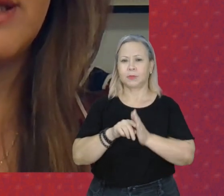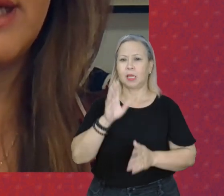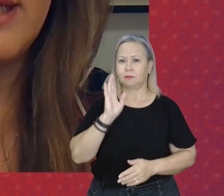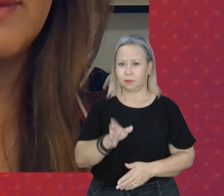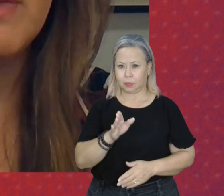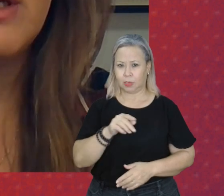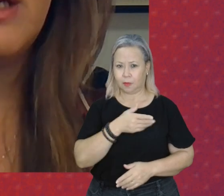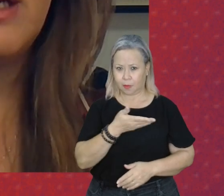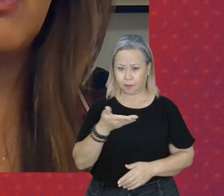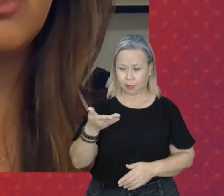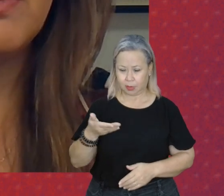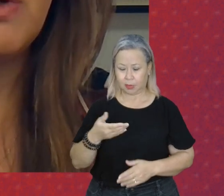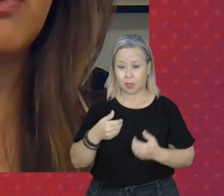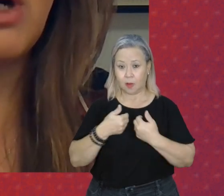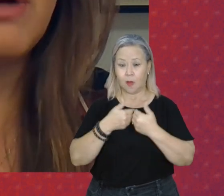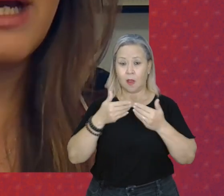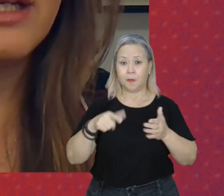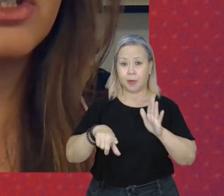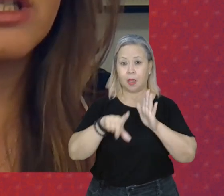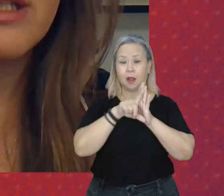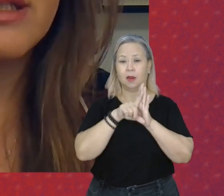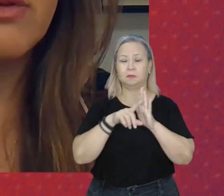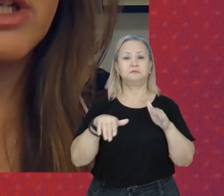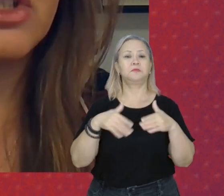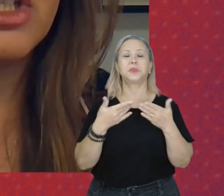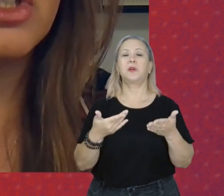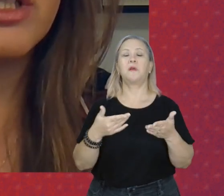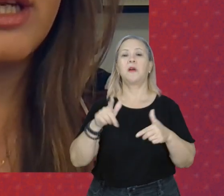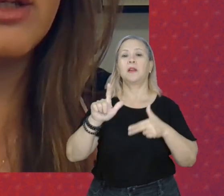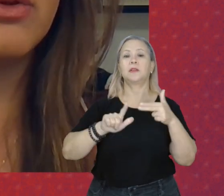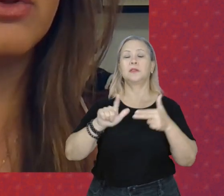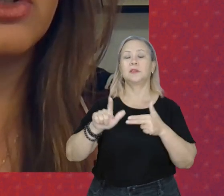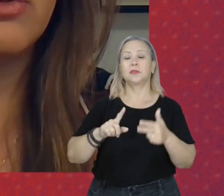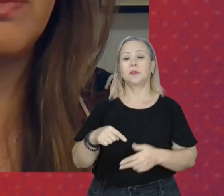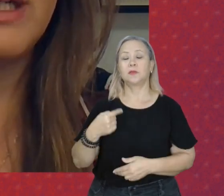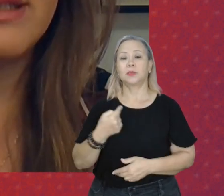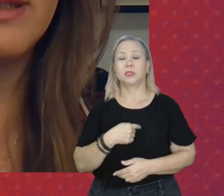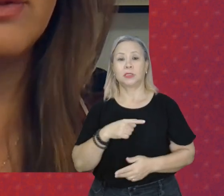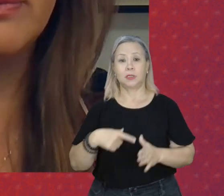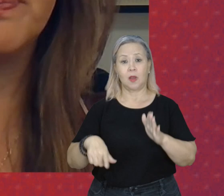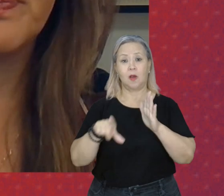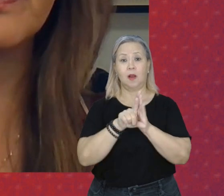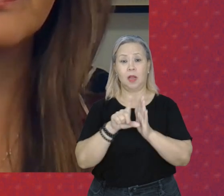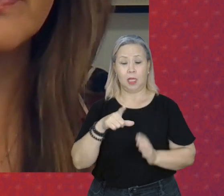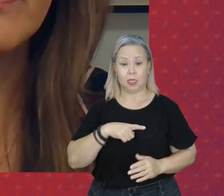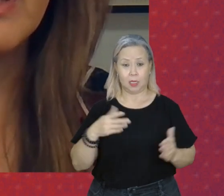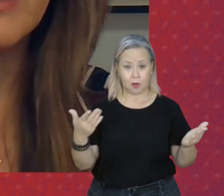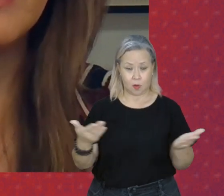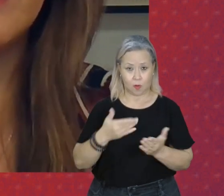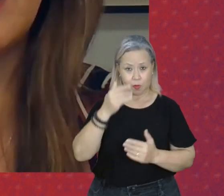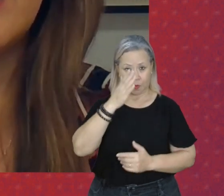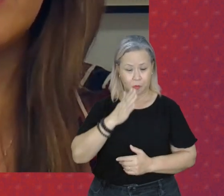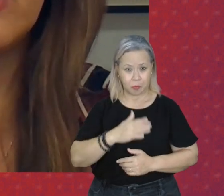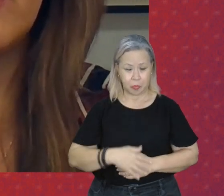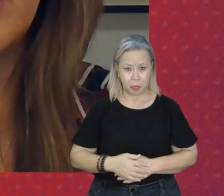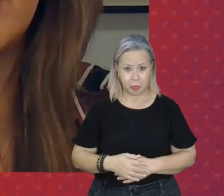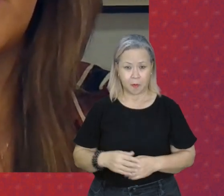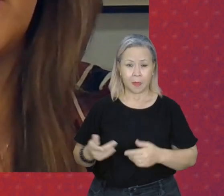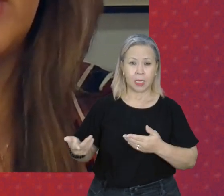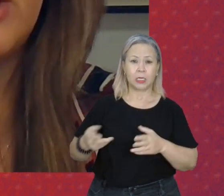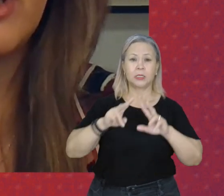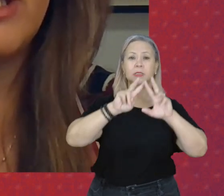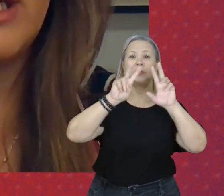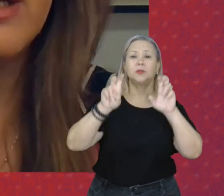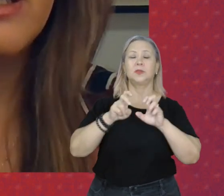aqui abrir a lei, qual é a legislação que a gente tem hoje no Brasil que trata de